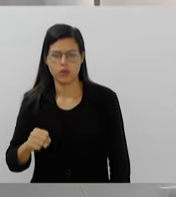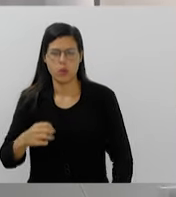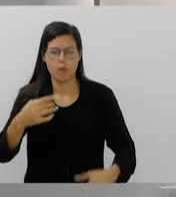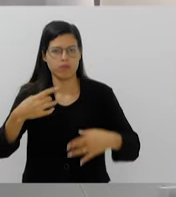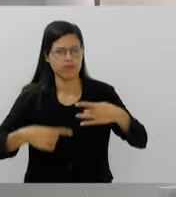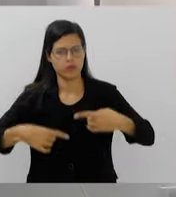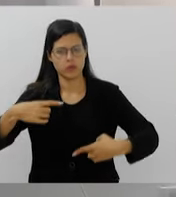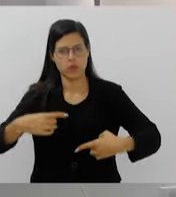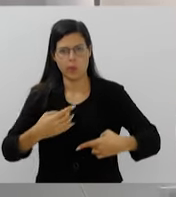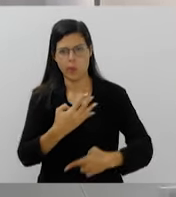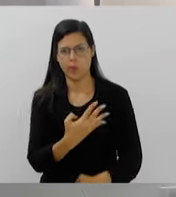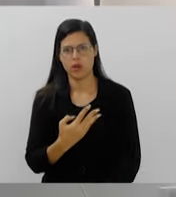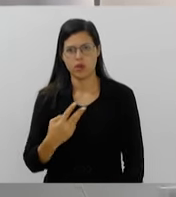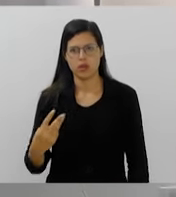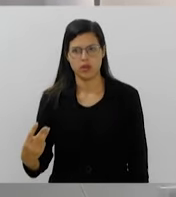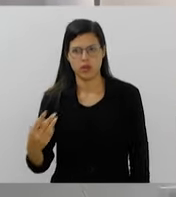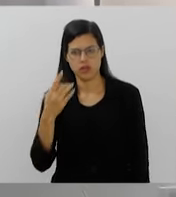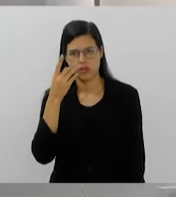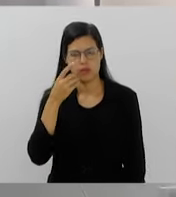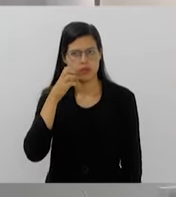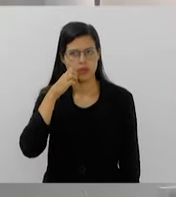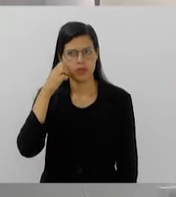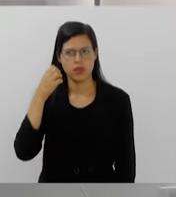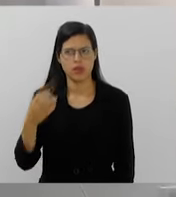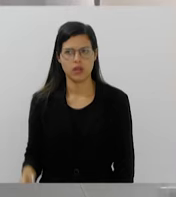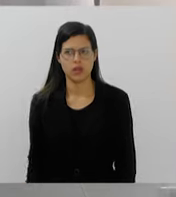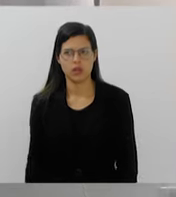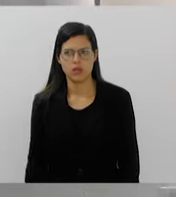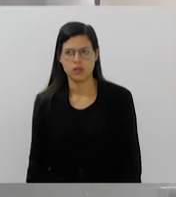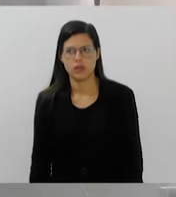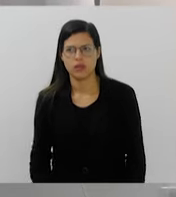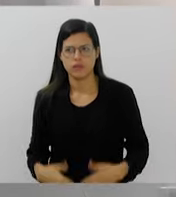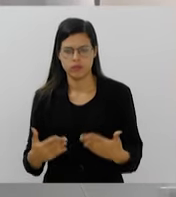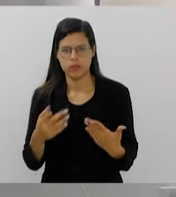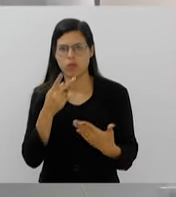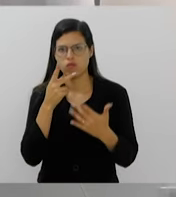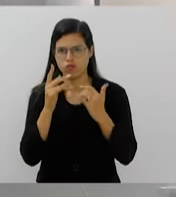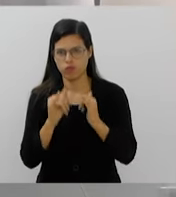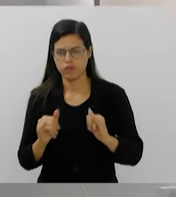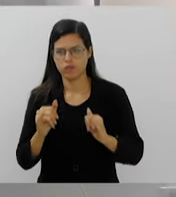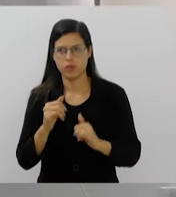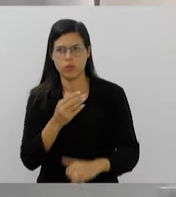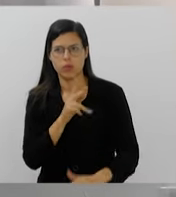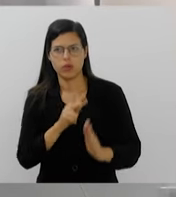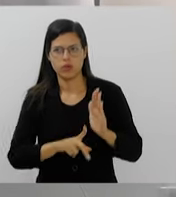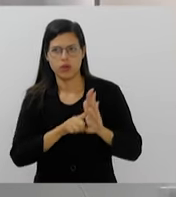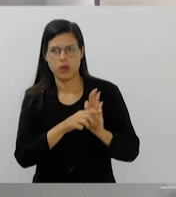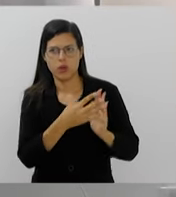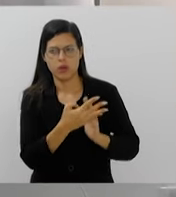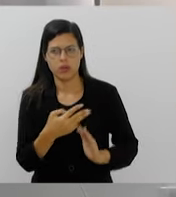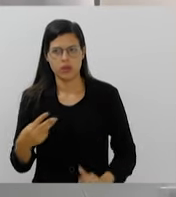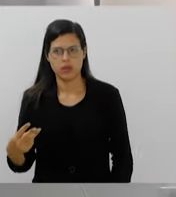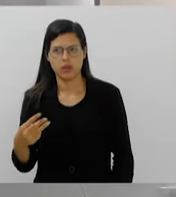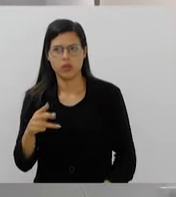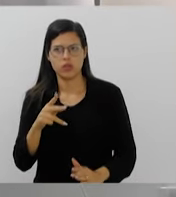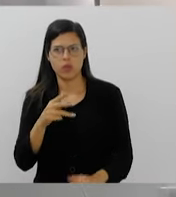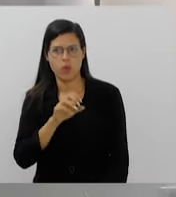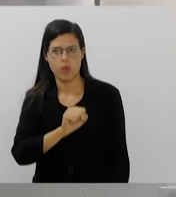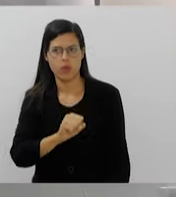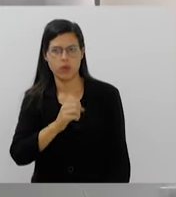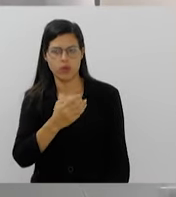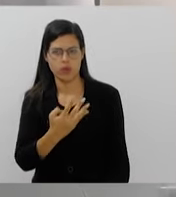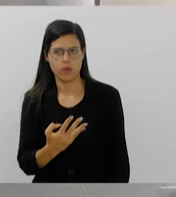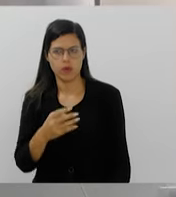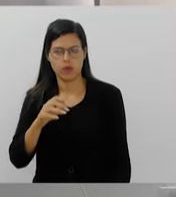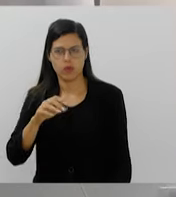43, para discutir o projeto 43, então eu vou cantar o 43, tá? Tá. Projeto de lei 43 da pauta é o projeto de lei 846